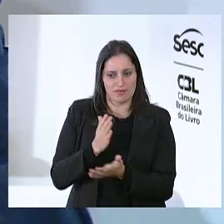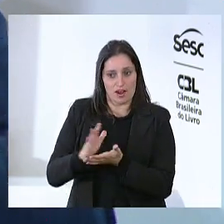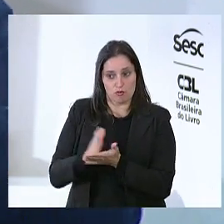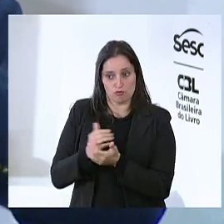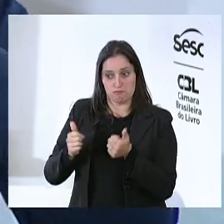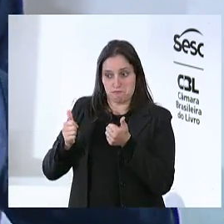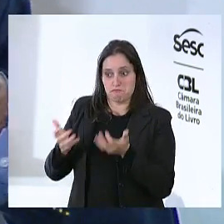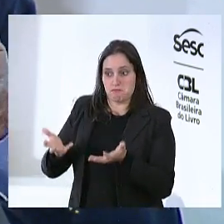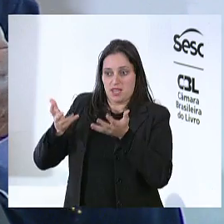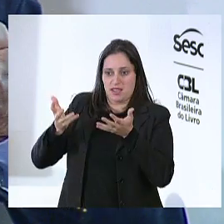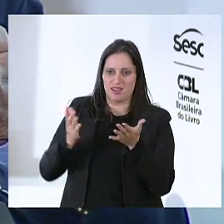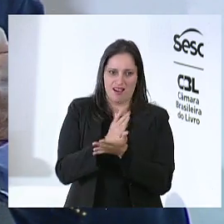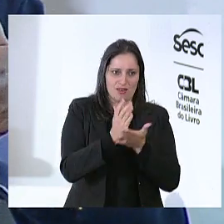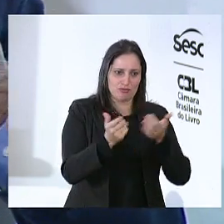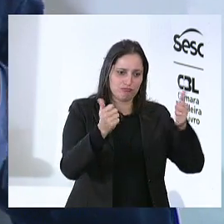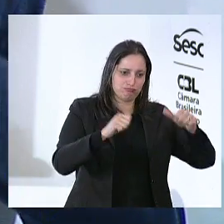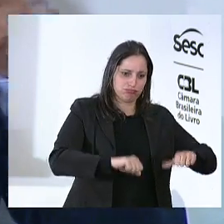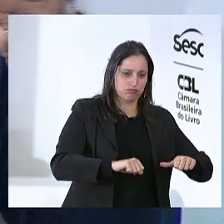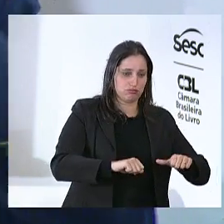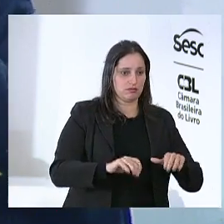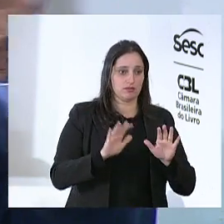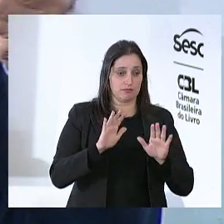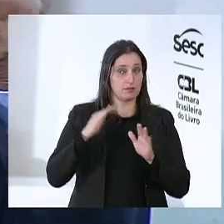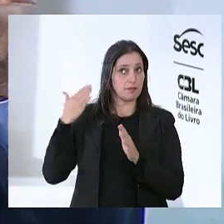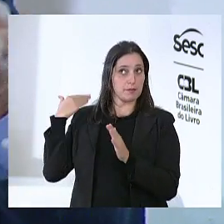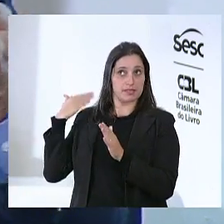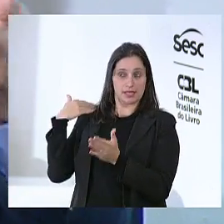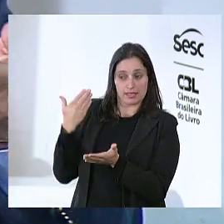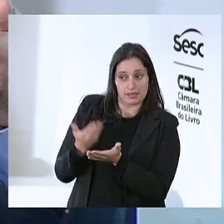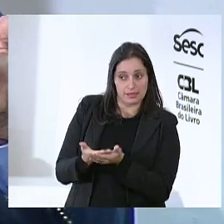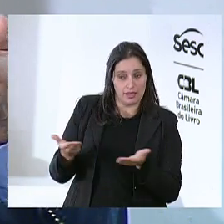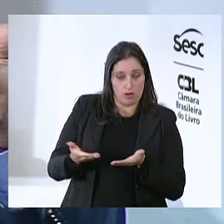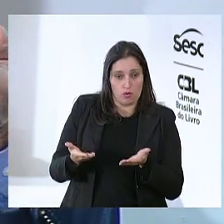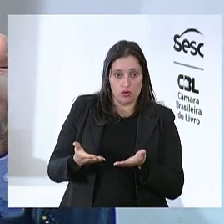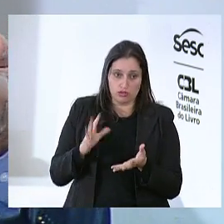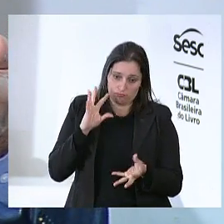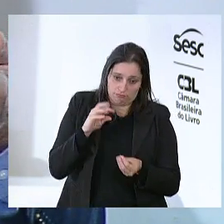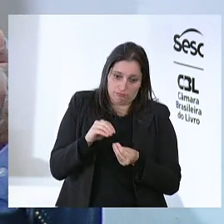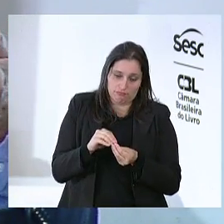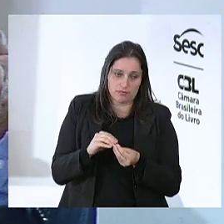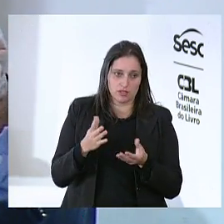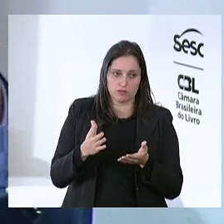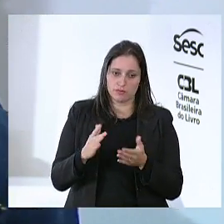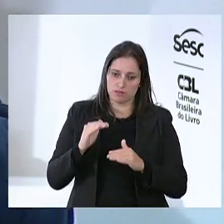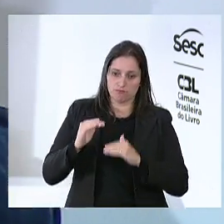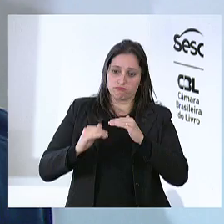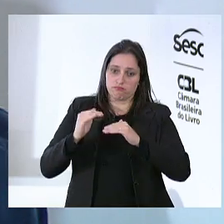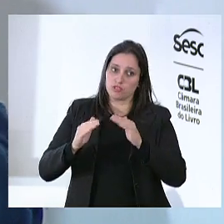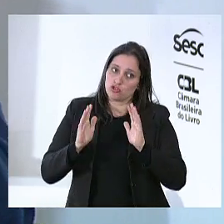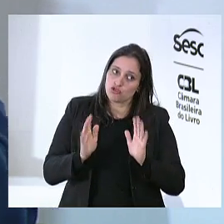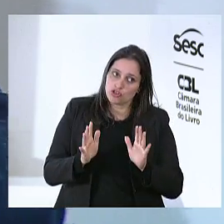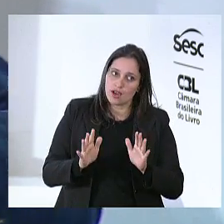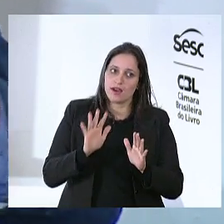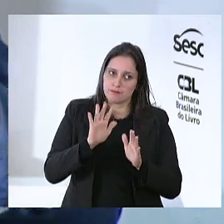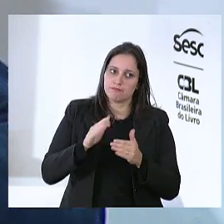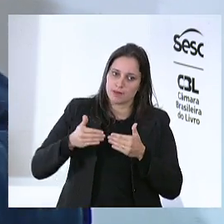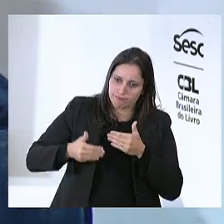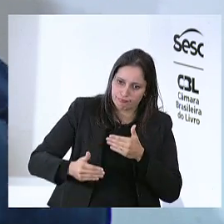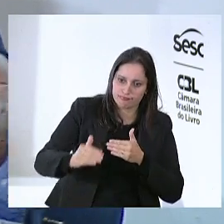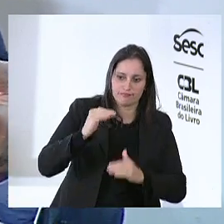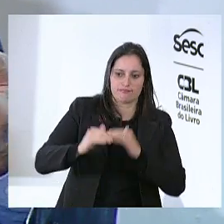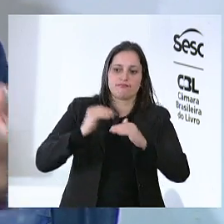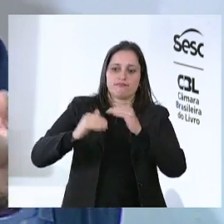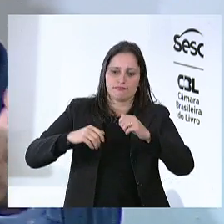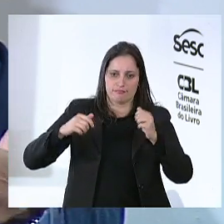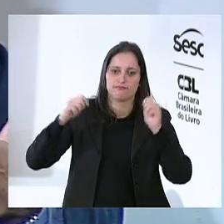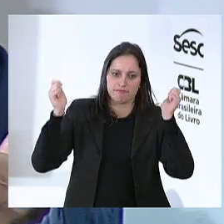avanços muito grandes, agora a janela de tempo que temos é curta. Né? O Brasil é relativamente